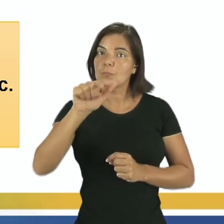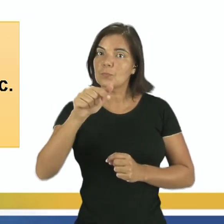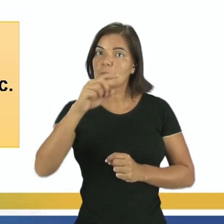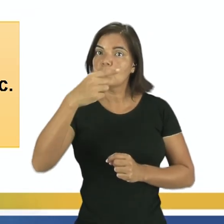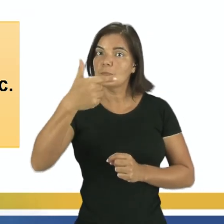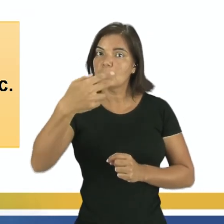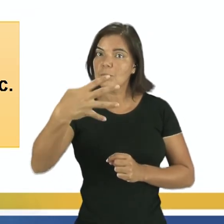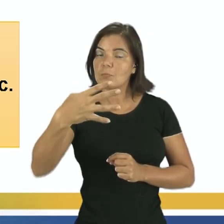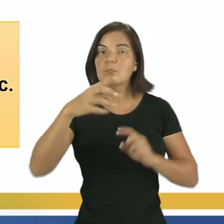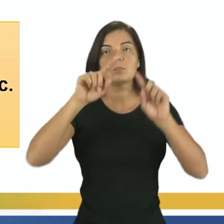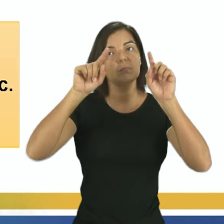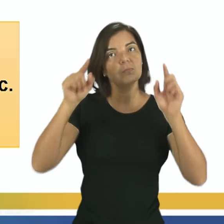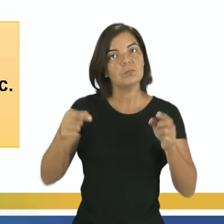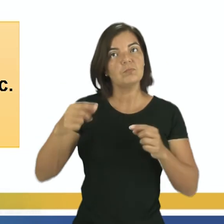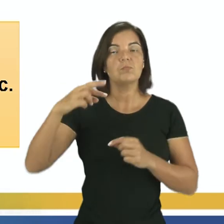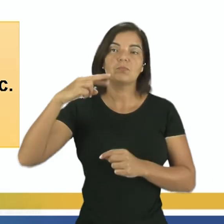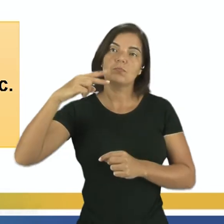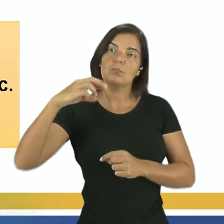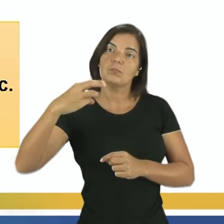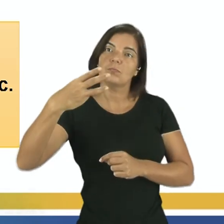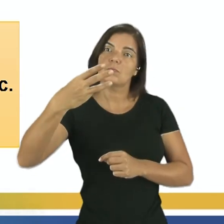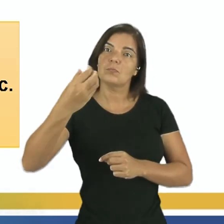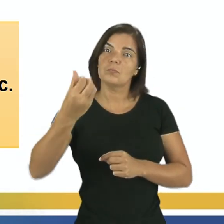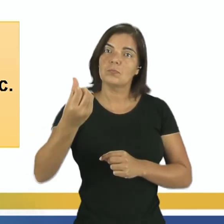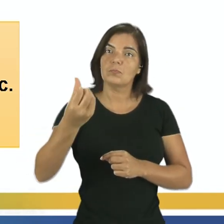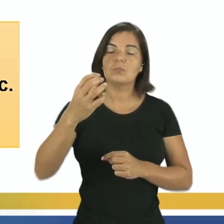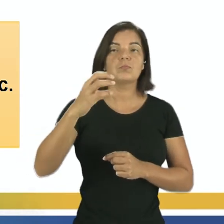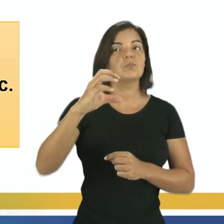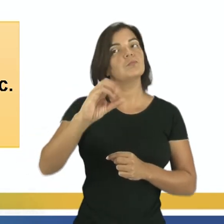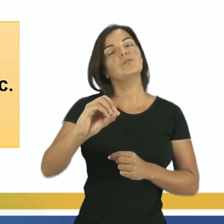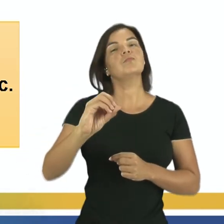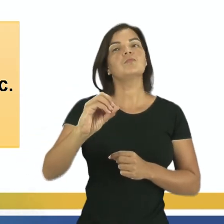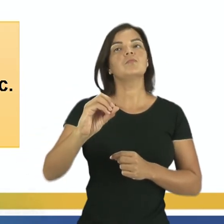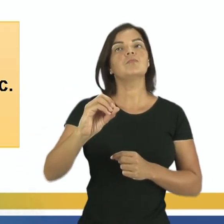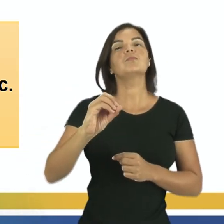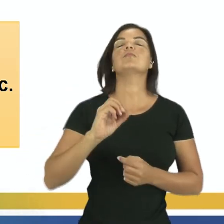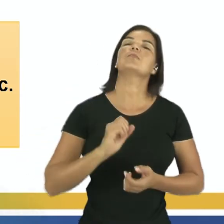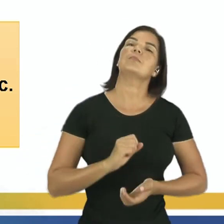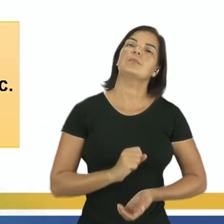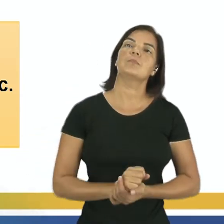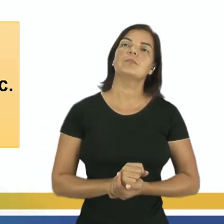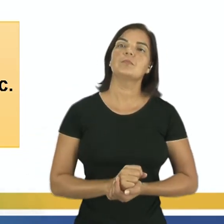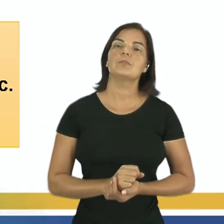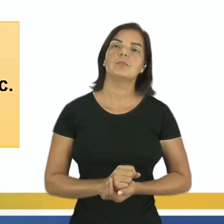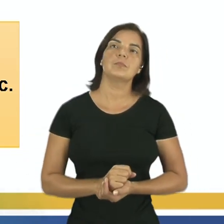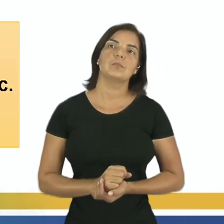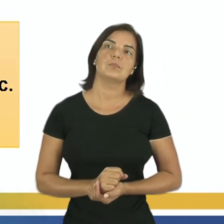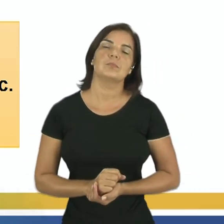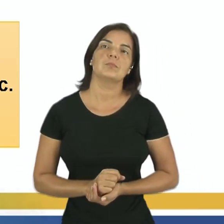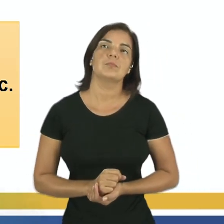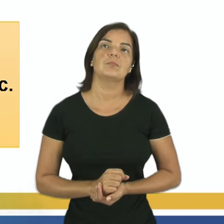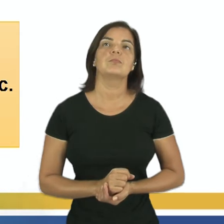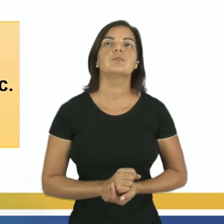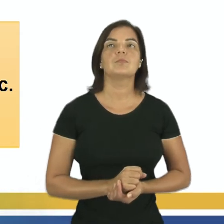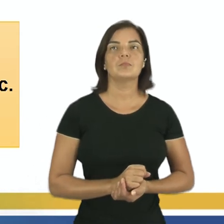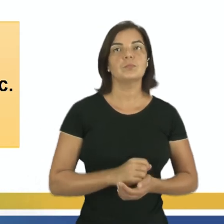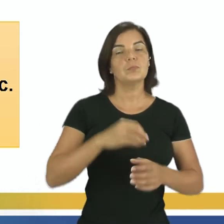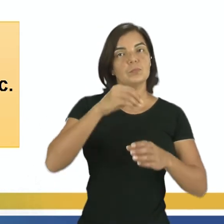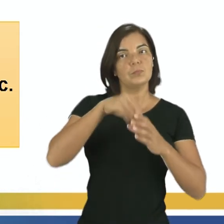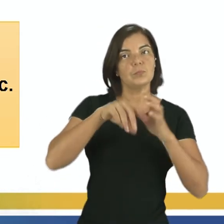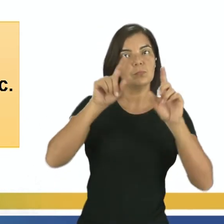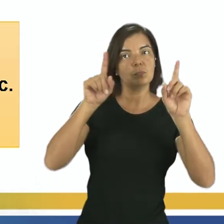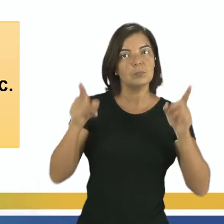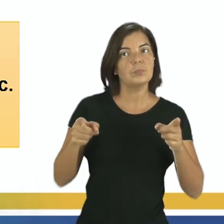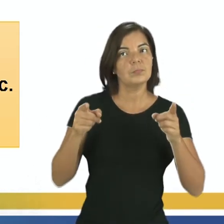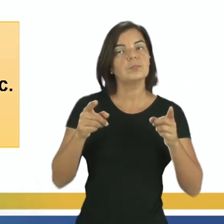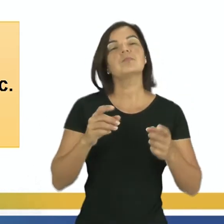vírgula, certo? Fecha o parênteses. Então, MMC, parênteses, 15, 18 e 24, eu já sei que é o MMC de quem está dentro